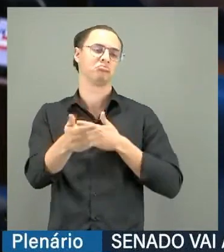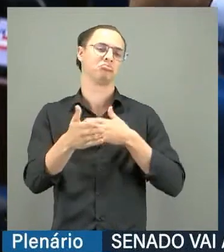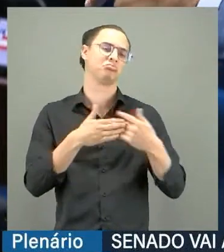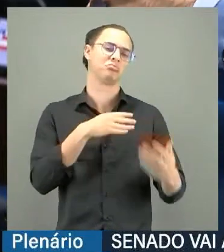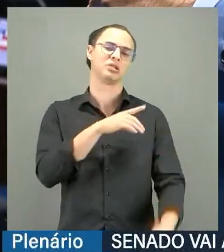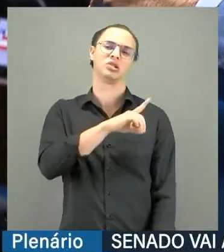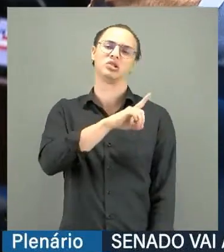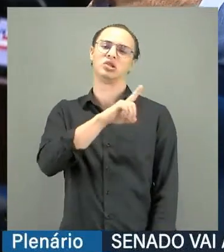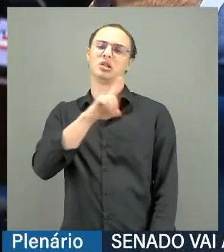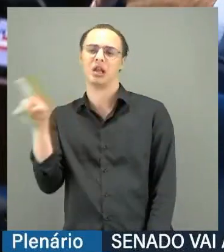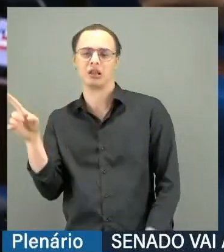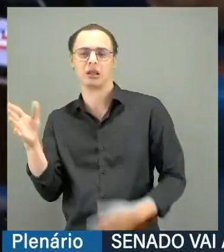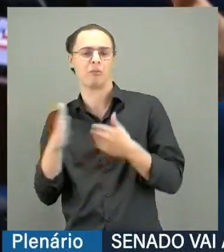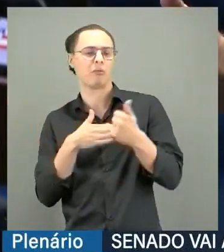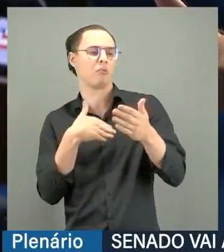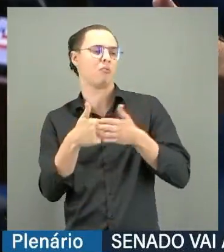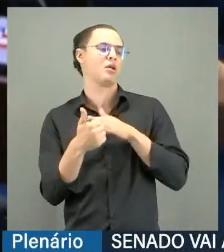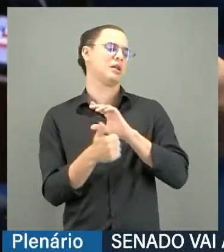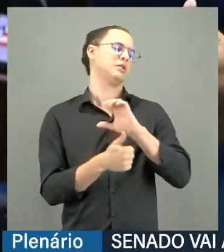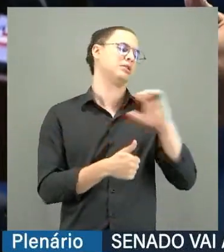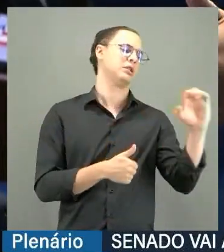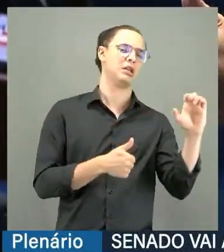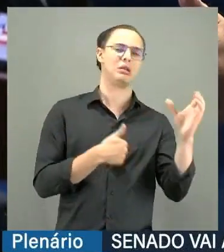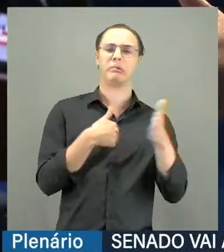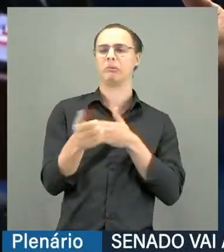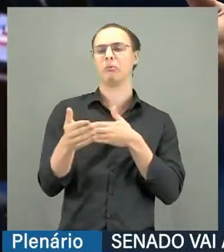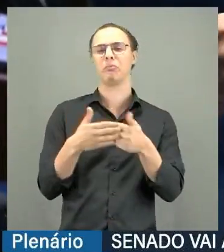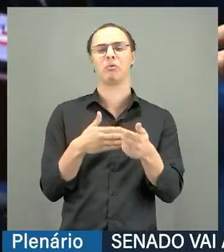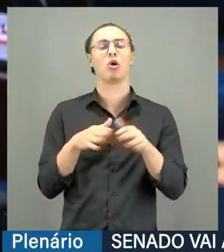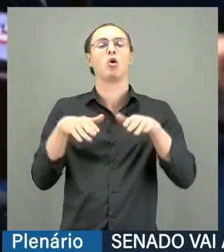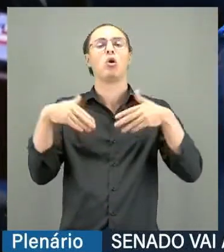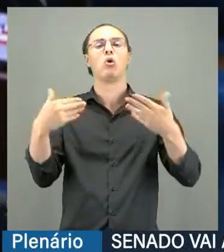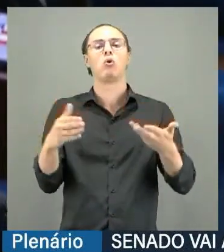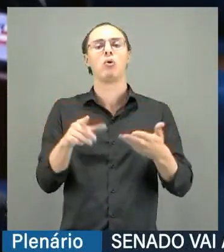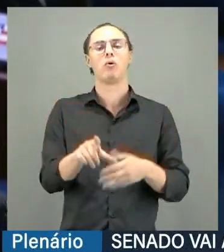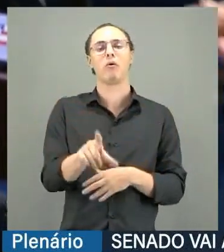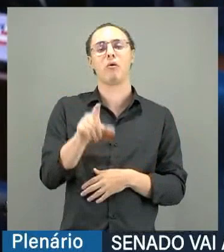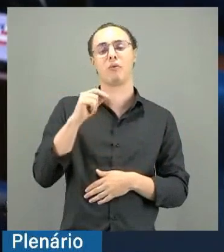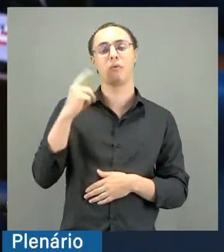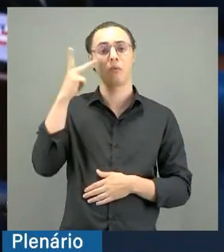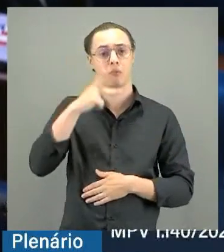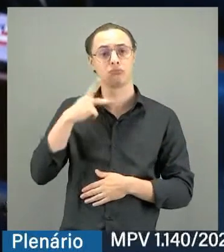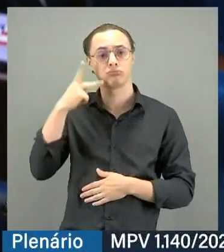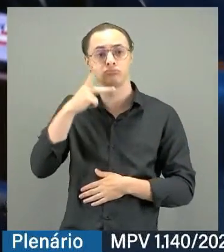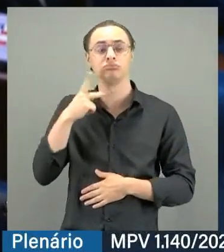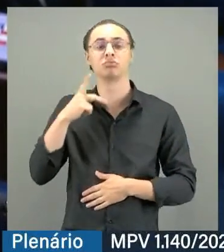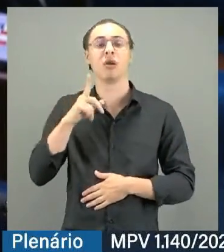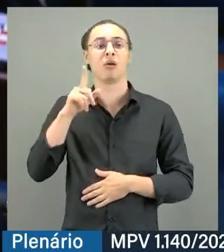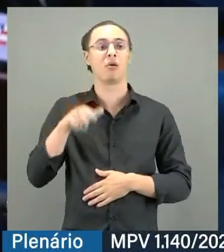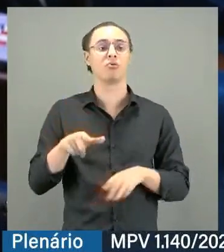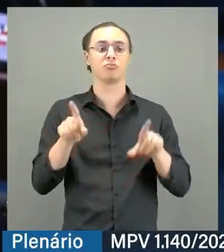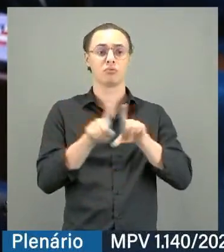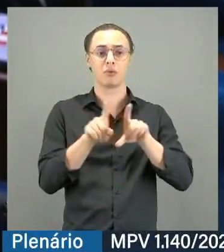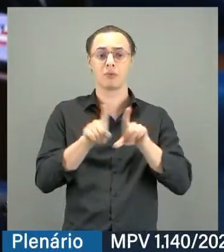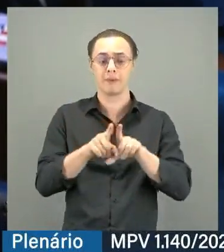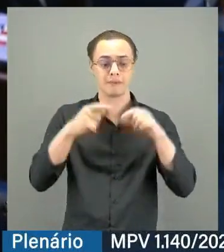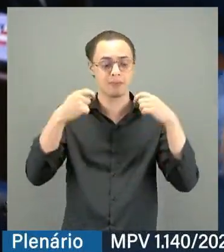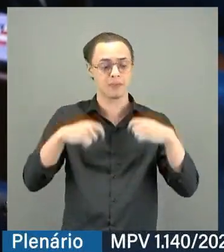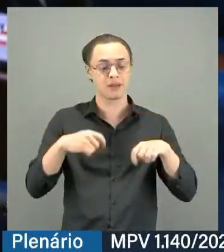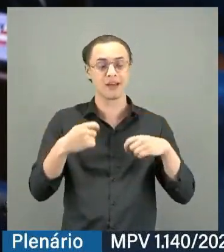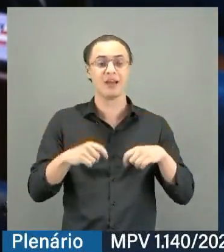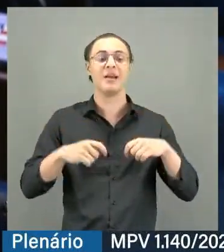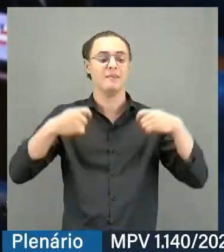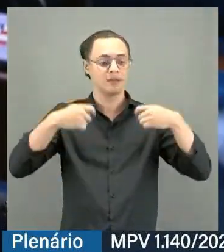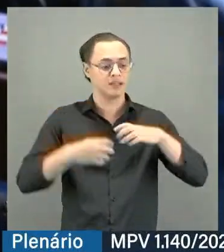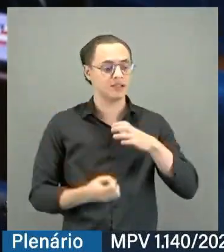seja de esquerda seja infiltrado quem por ação ou por omissão E aí a cpmi